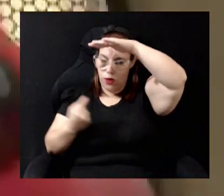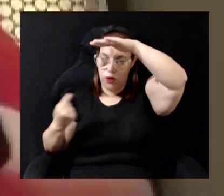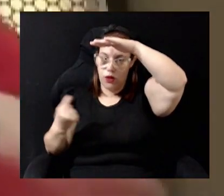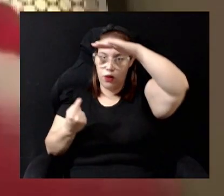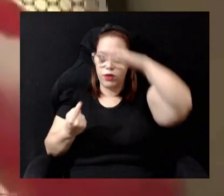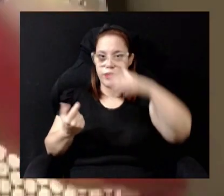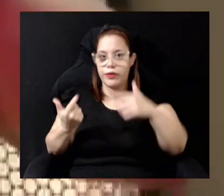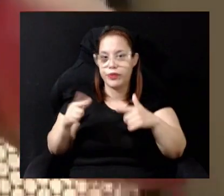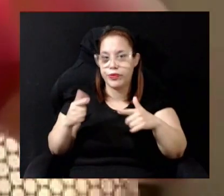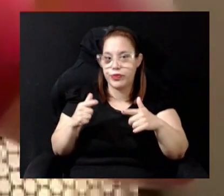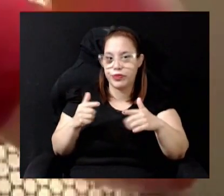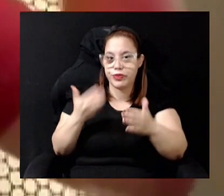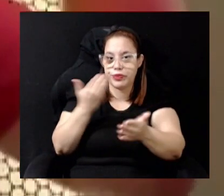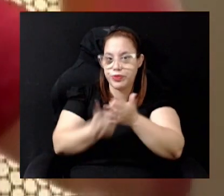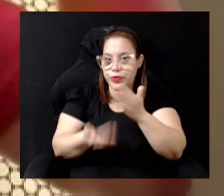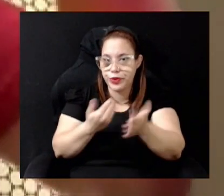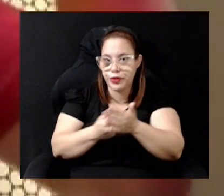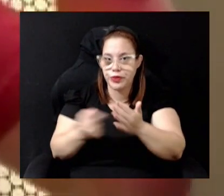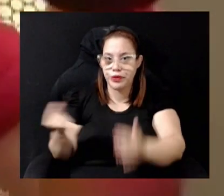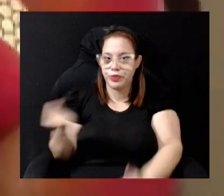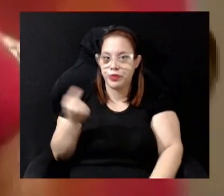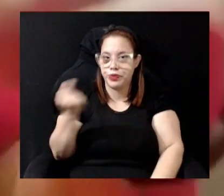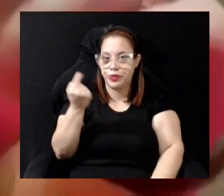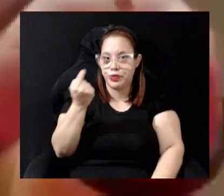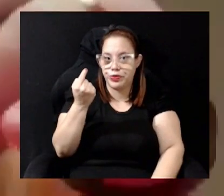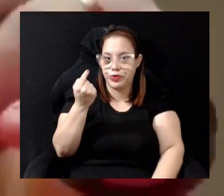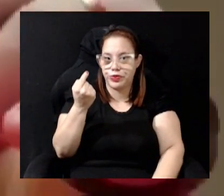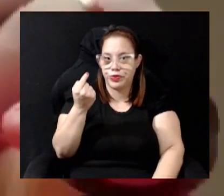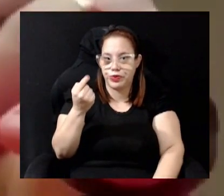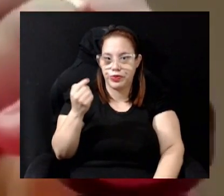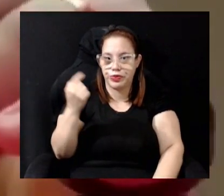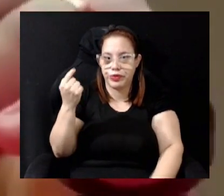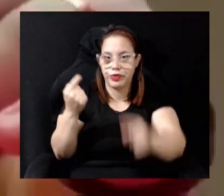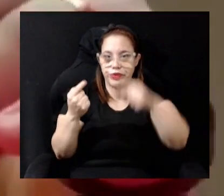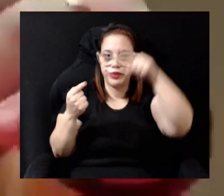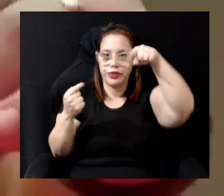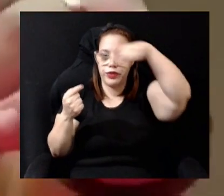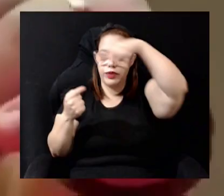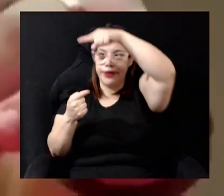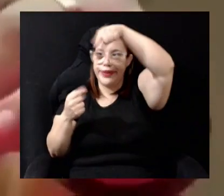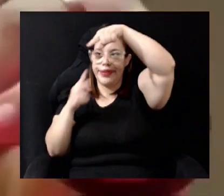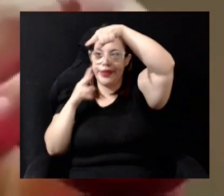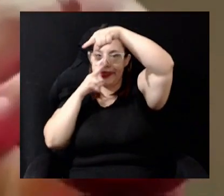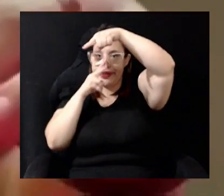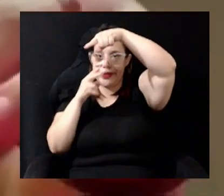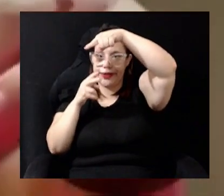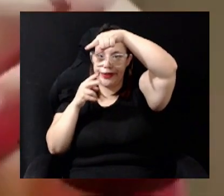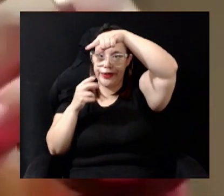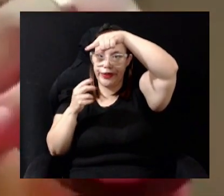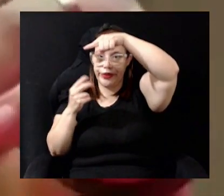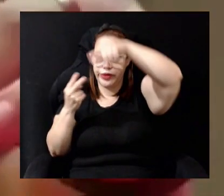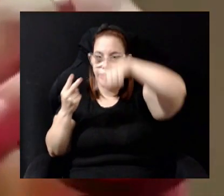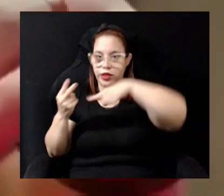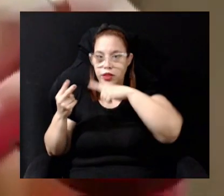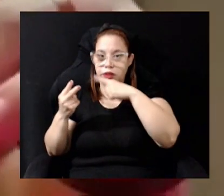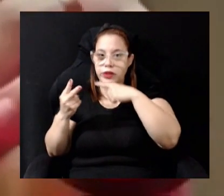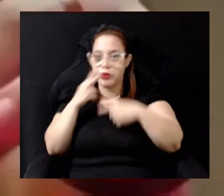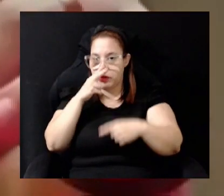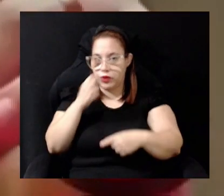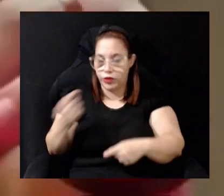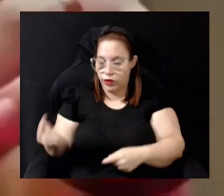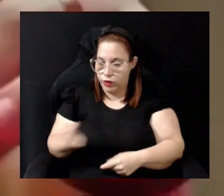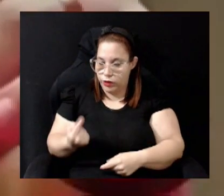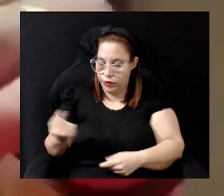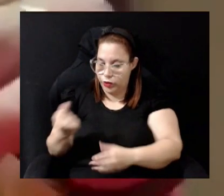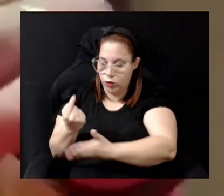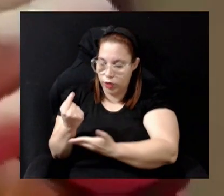perda, né? Para o furacão não ter perda na parte superior. Então, os ventos mais fracos na região de cima e os ventos mais rápidos na região de baixo.